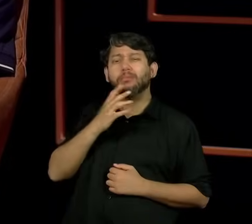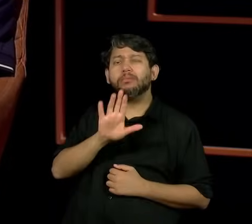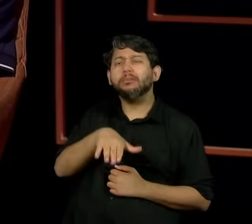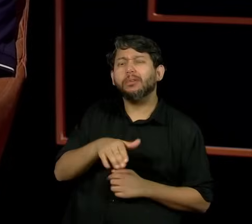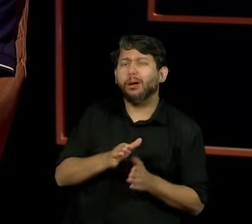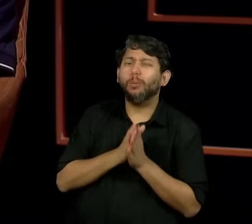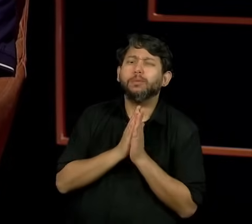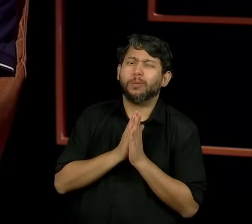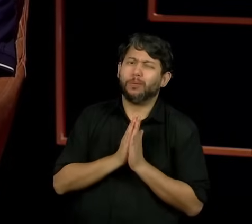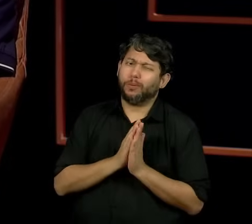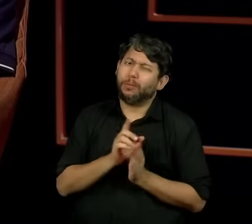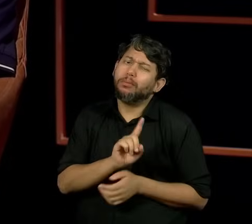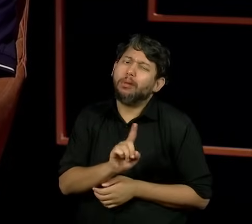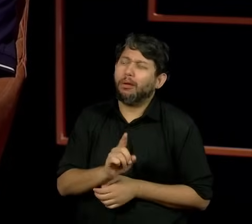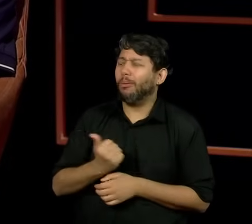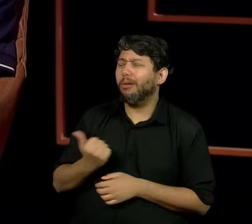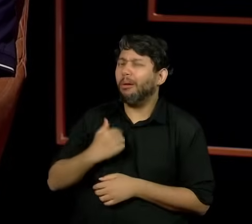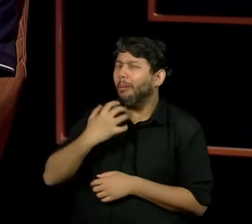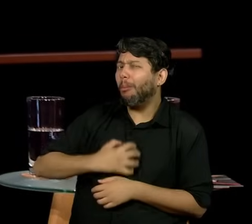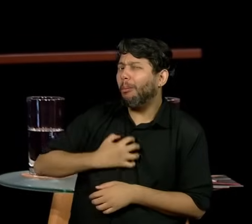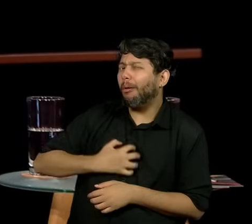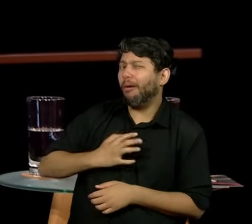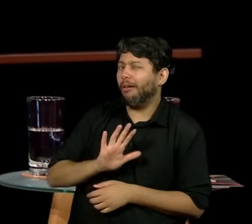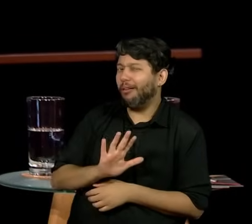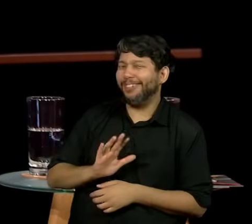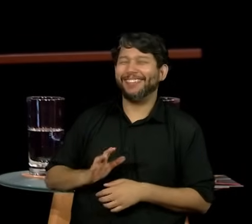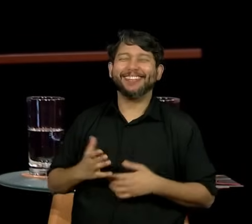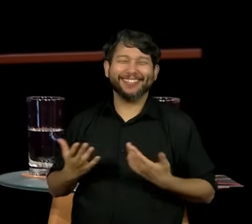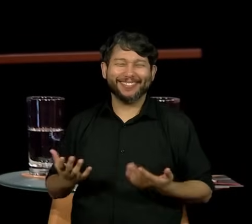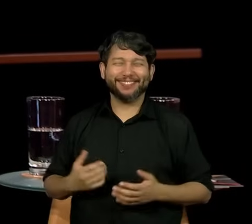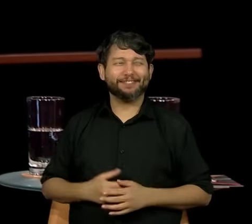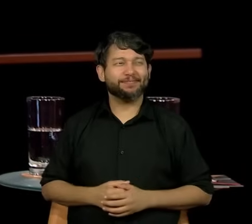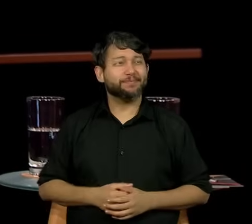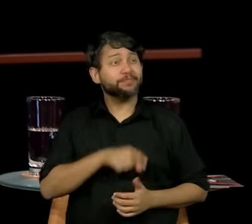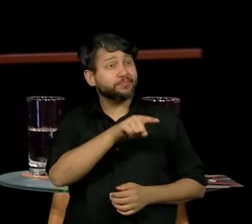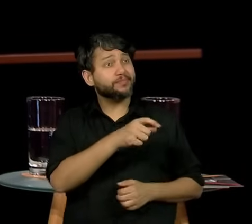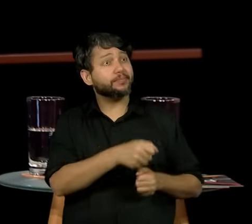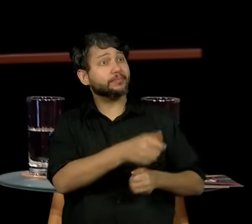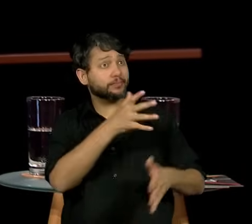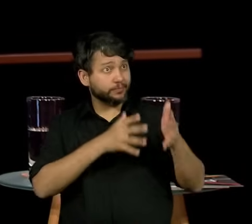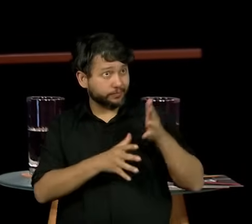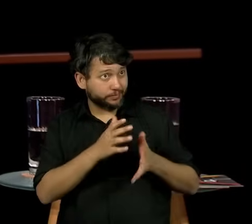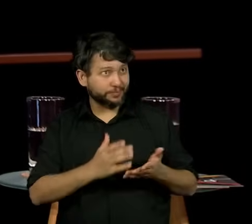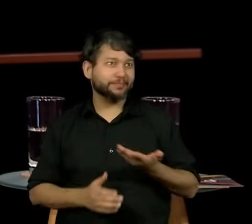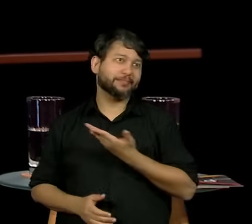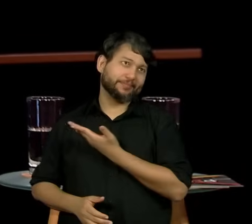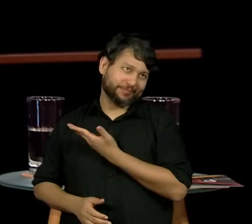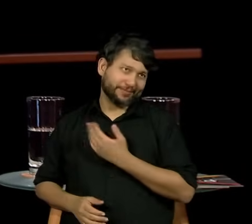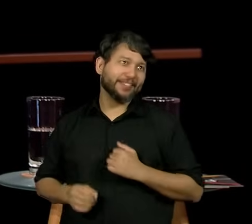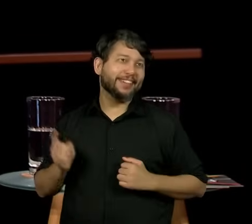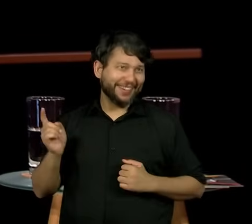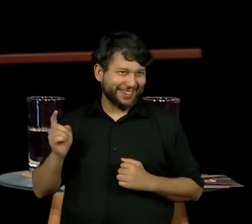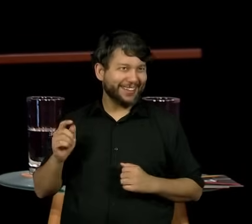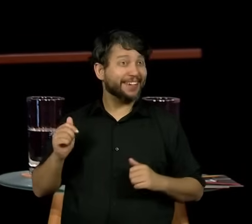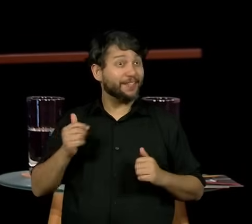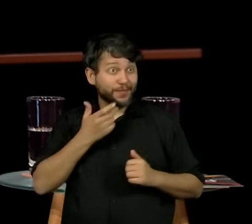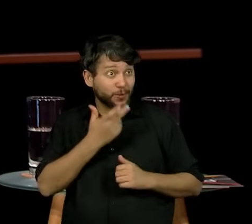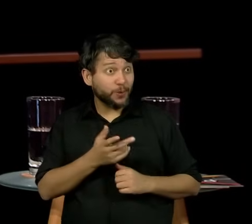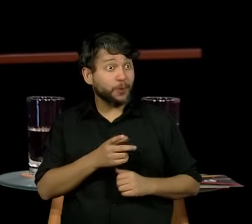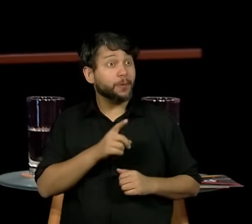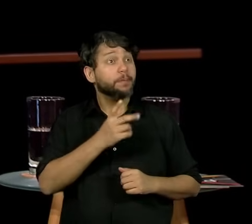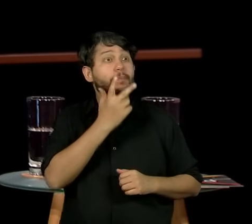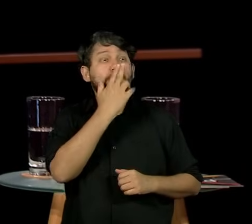lá. Enfim. Agora, você já mencionou aí, o Victor Wagner reforçou isso, a questão